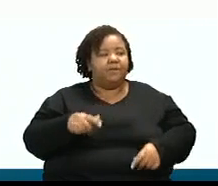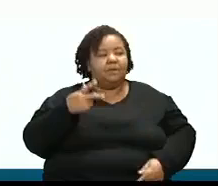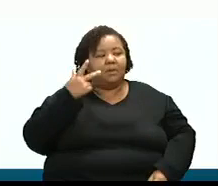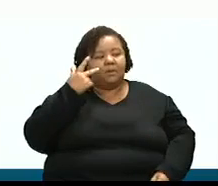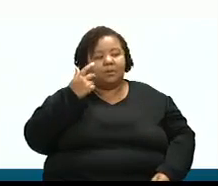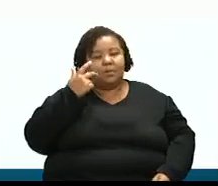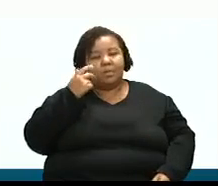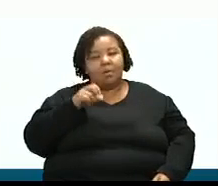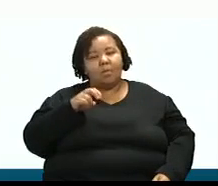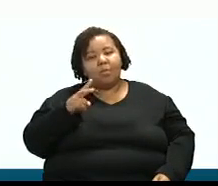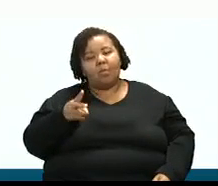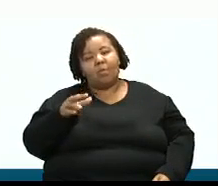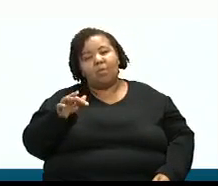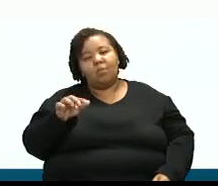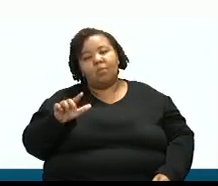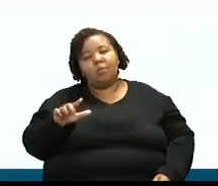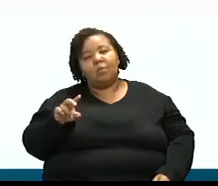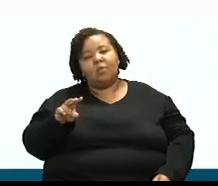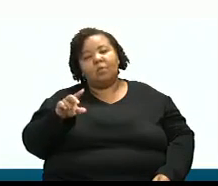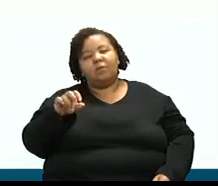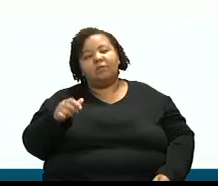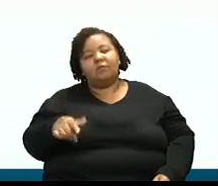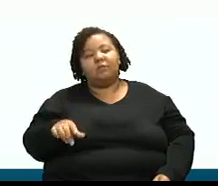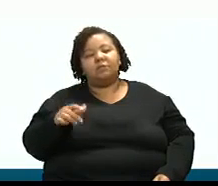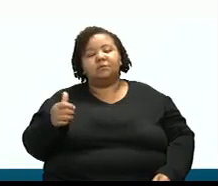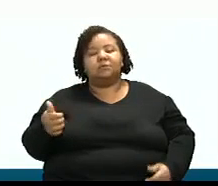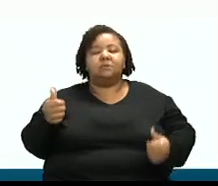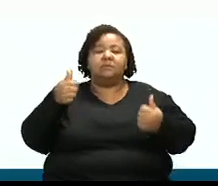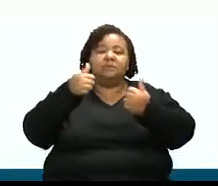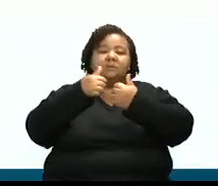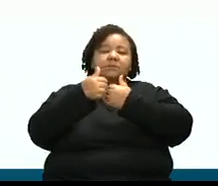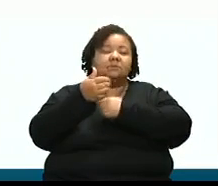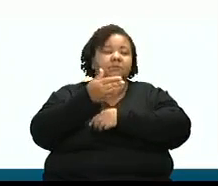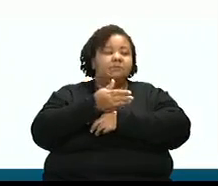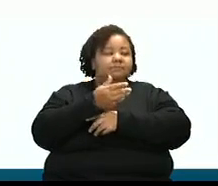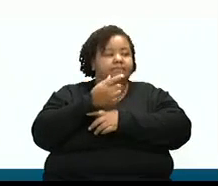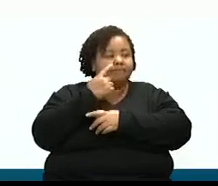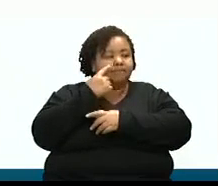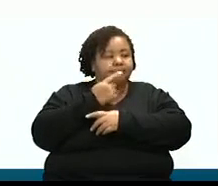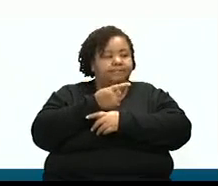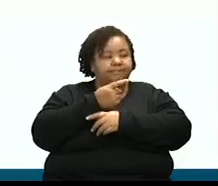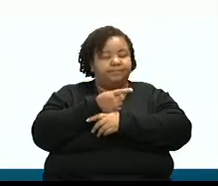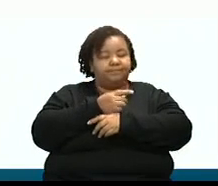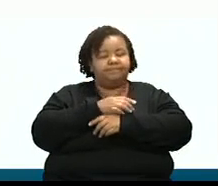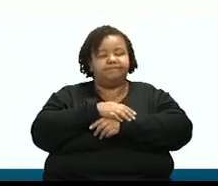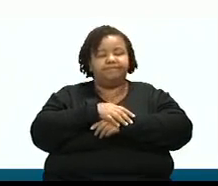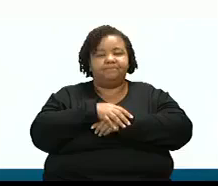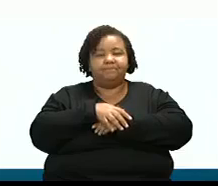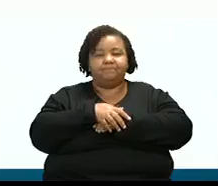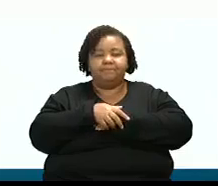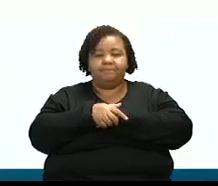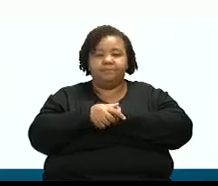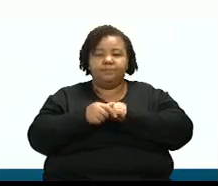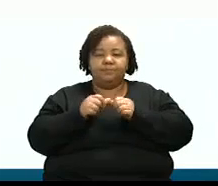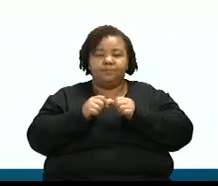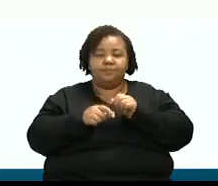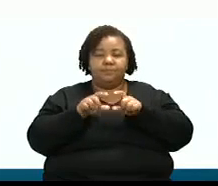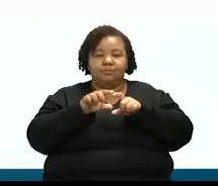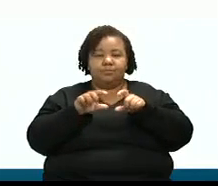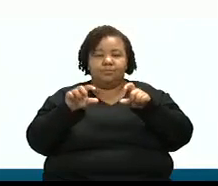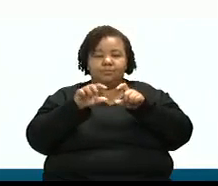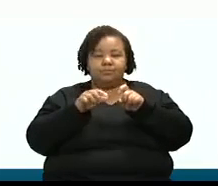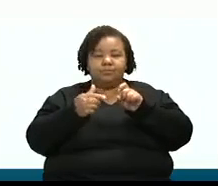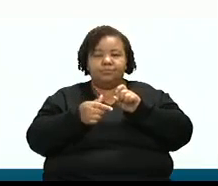ou fluxo divergência, cuja principal representação é essa, a integral do fluxo escalar n sobre a curva